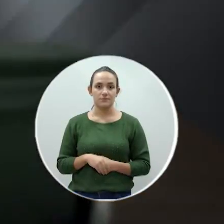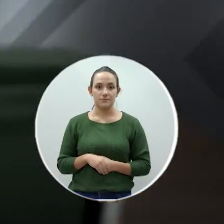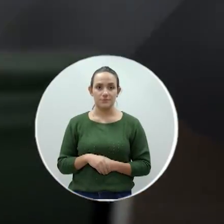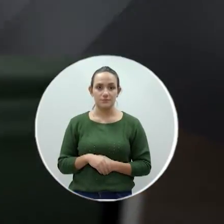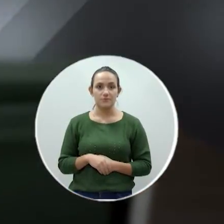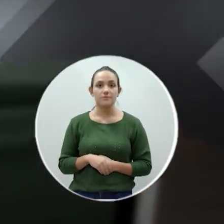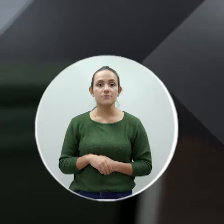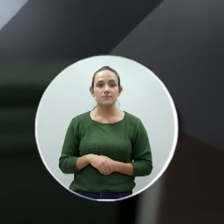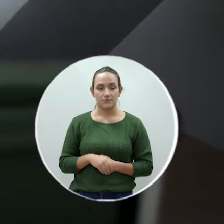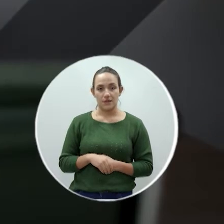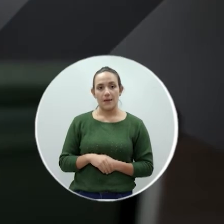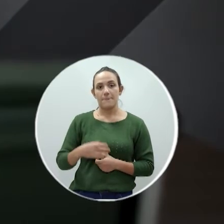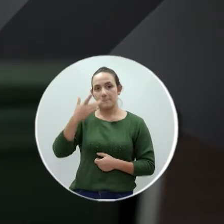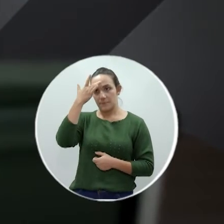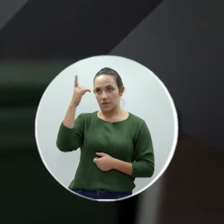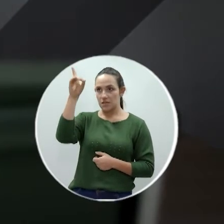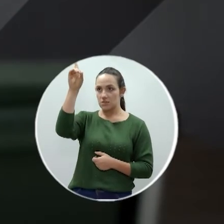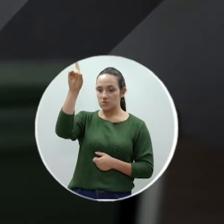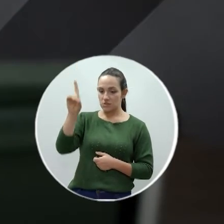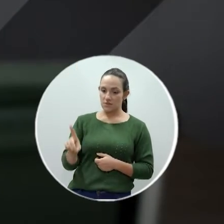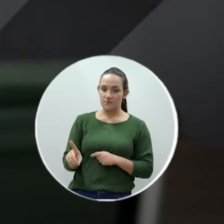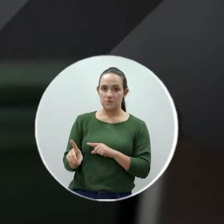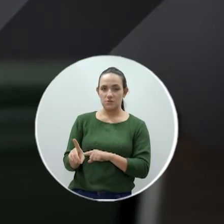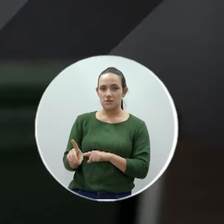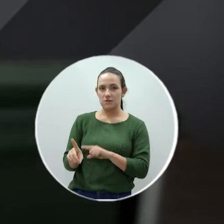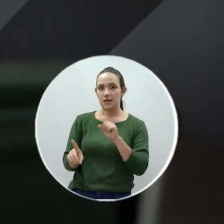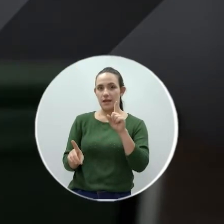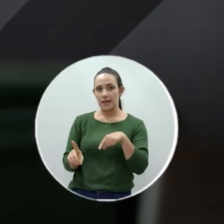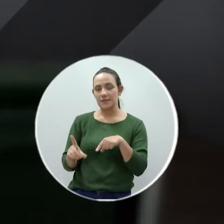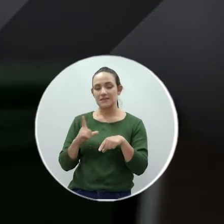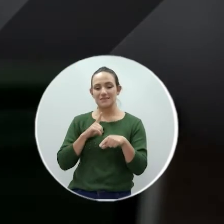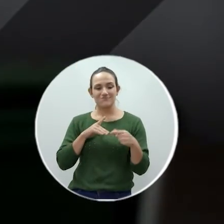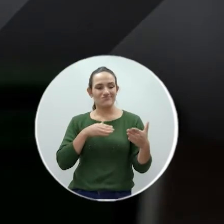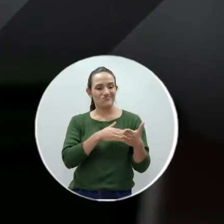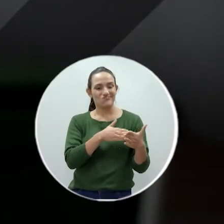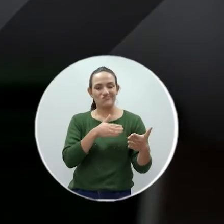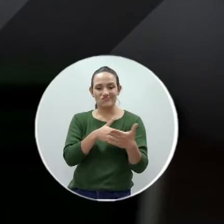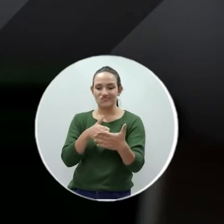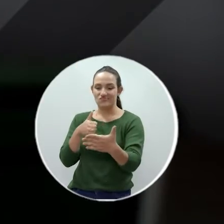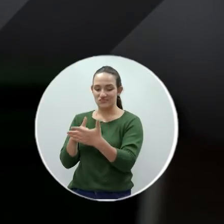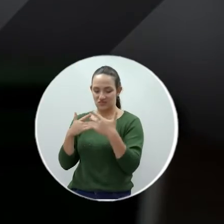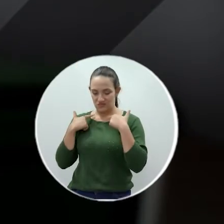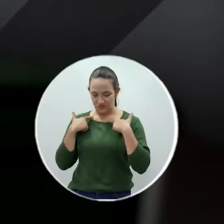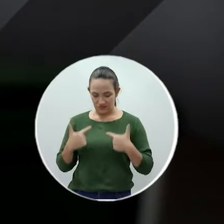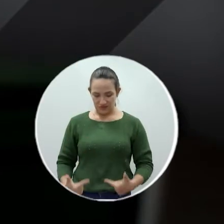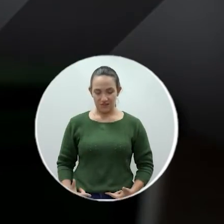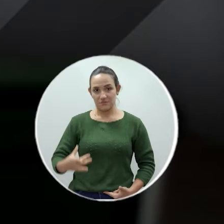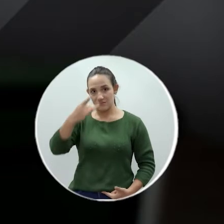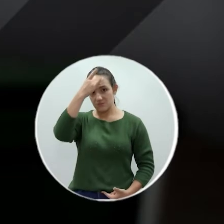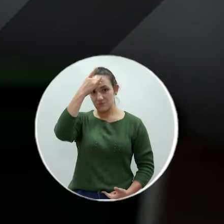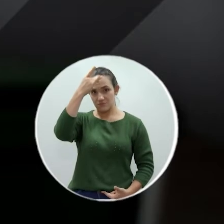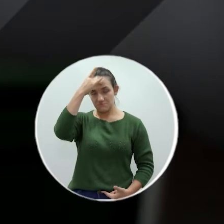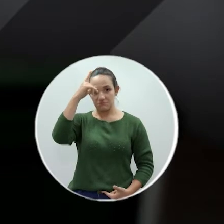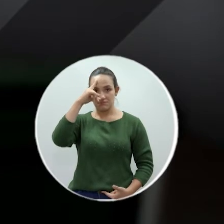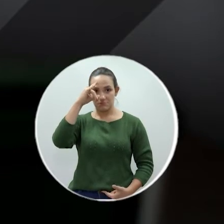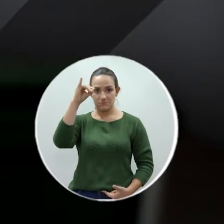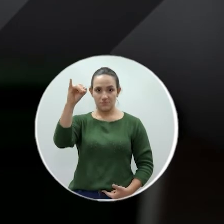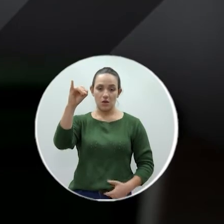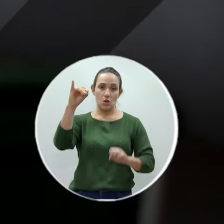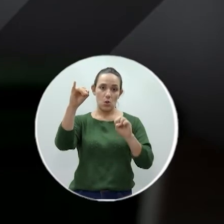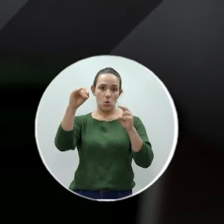Por definição, pessoa com deficiência é aquela que tem impedimento de longo prazo de natureza física, mental,